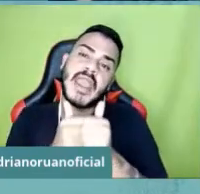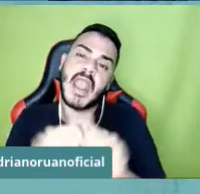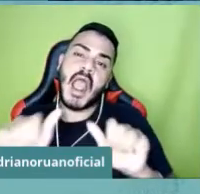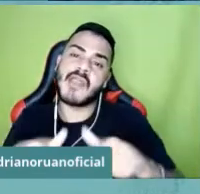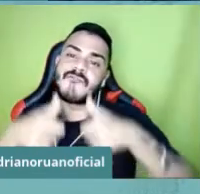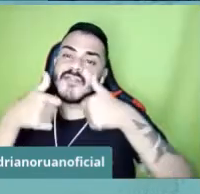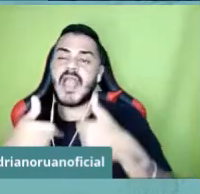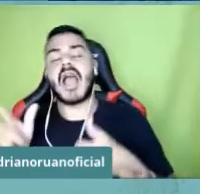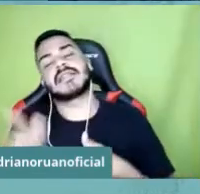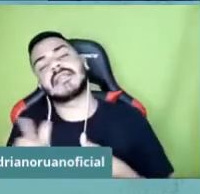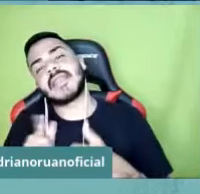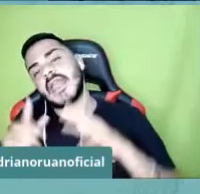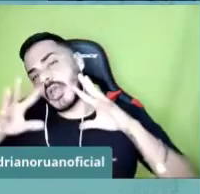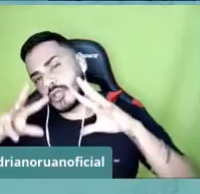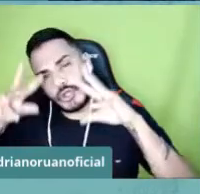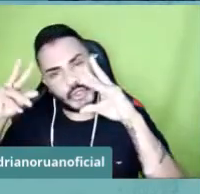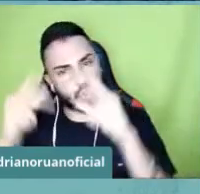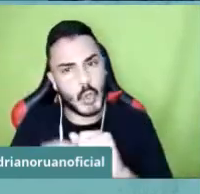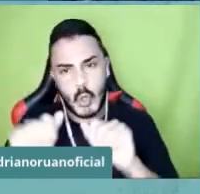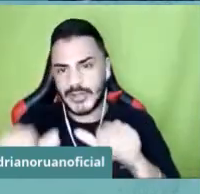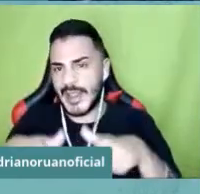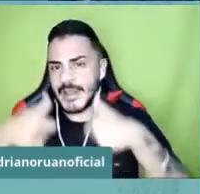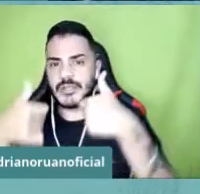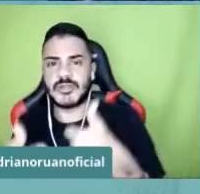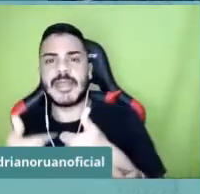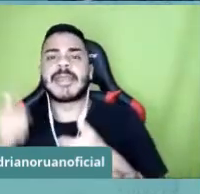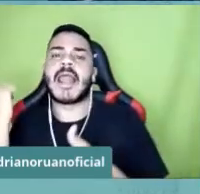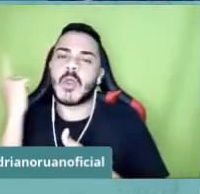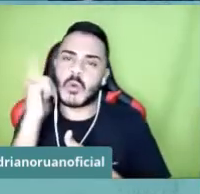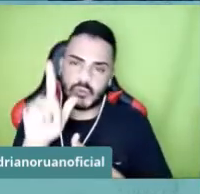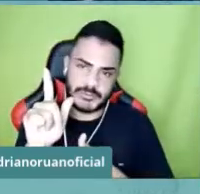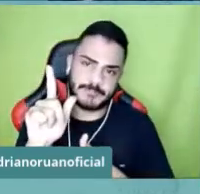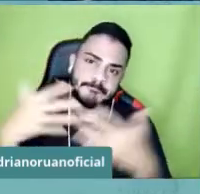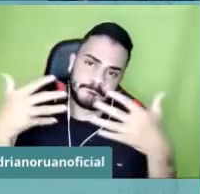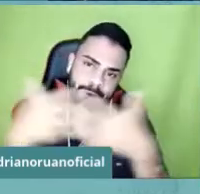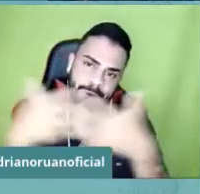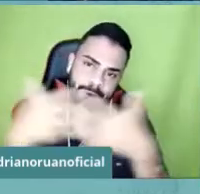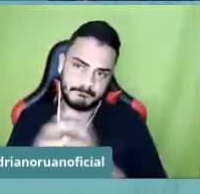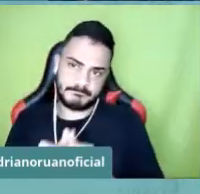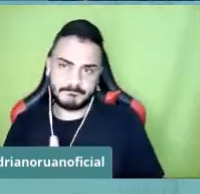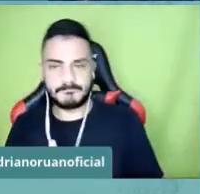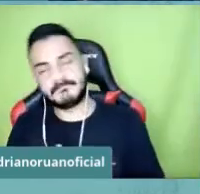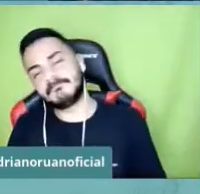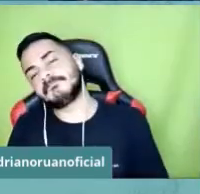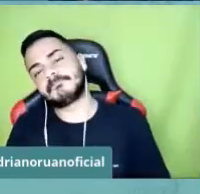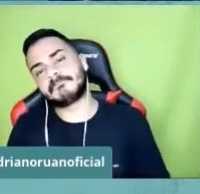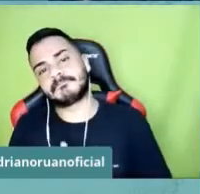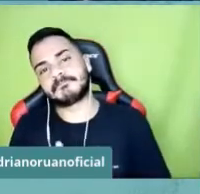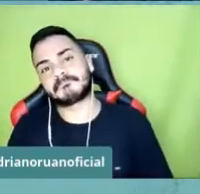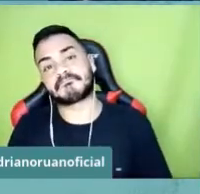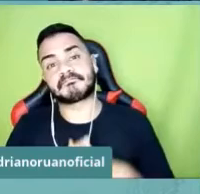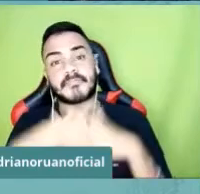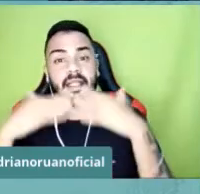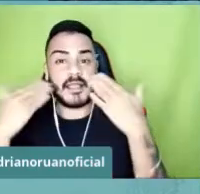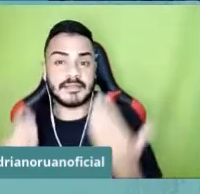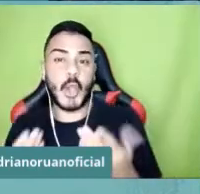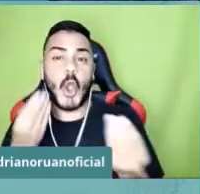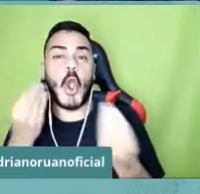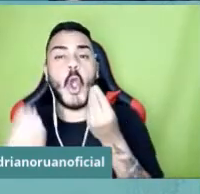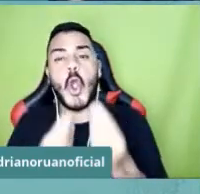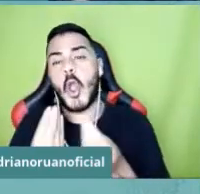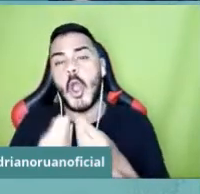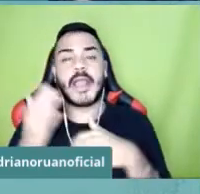mantenha toda a garantia de que ela vá funcionar. E aí, então, como é que faz para